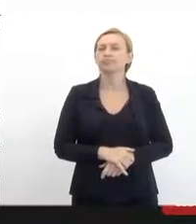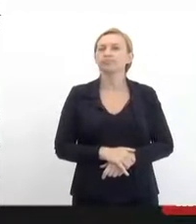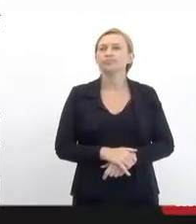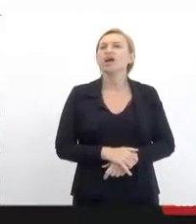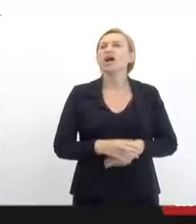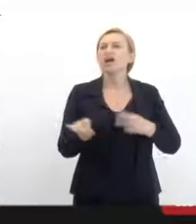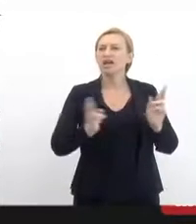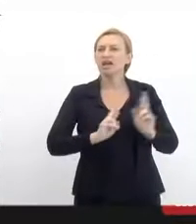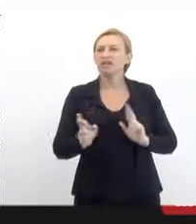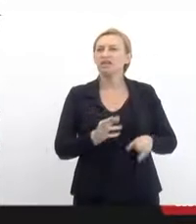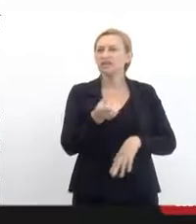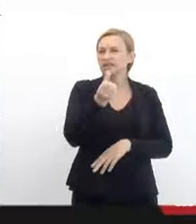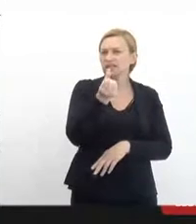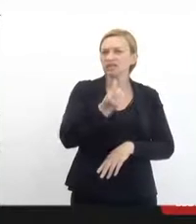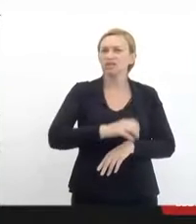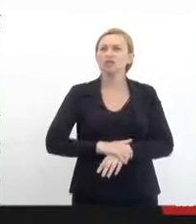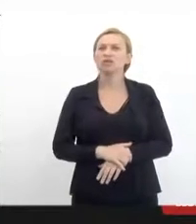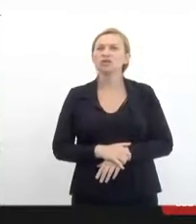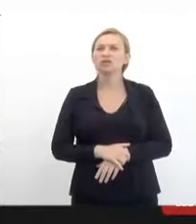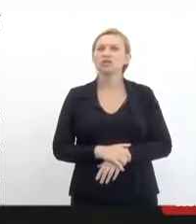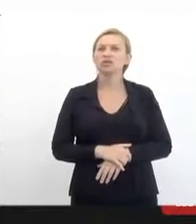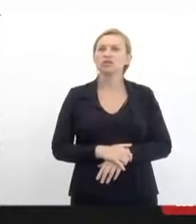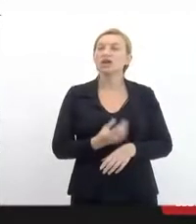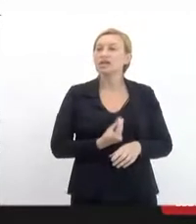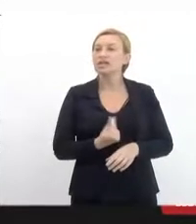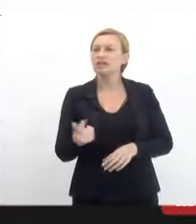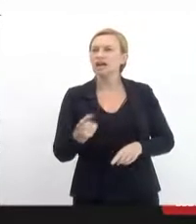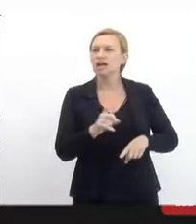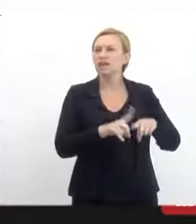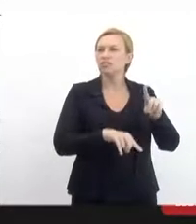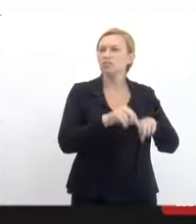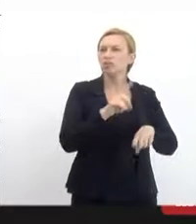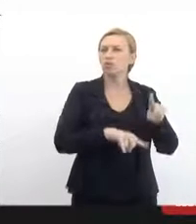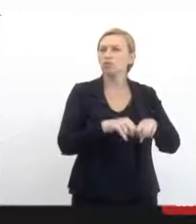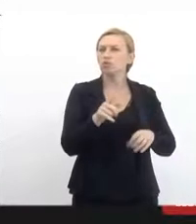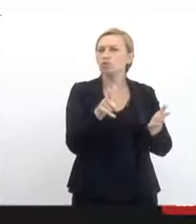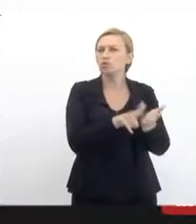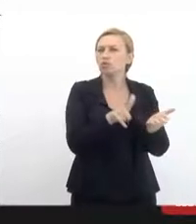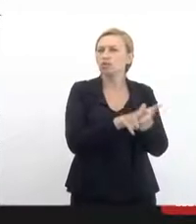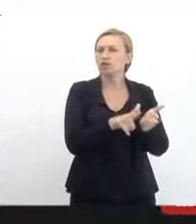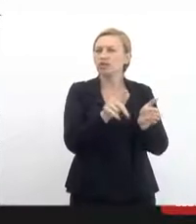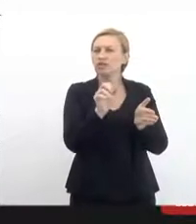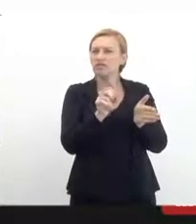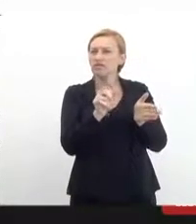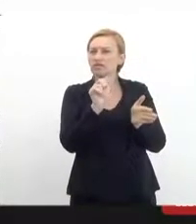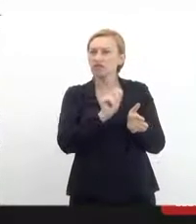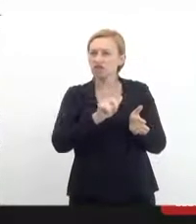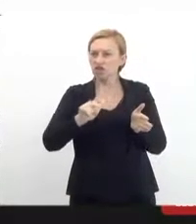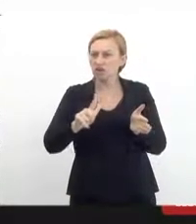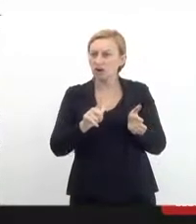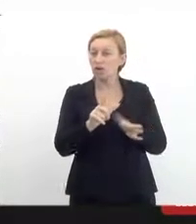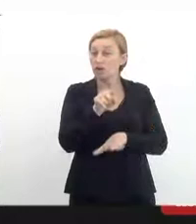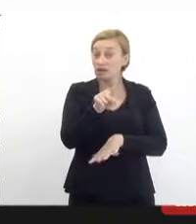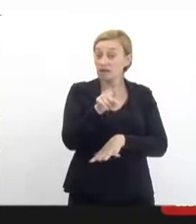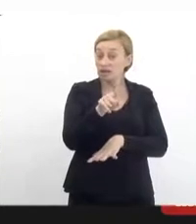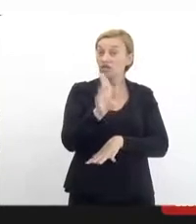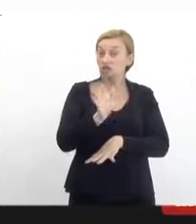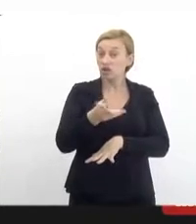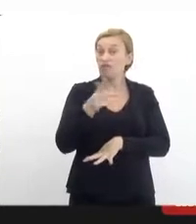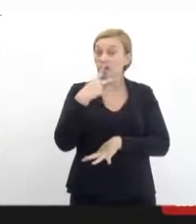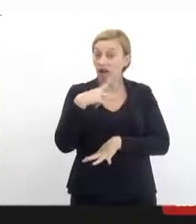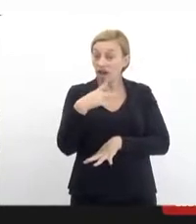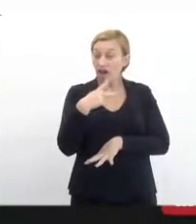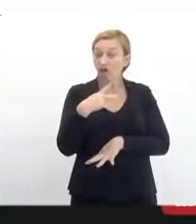Em relação à tese 6, promover saída de mercadoria com nota fiscal inidônea. Tá? Esse, como eu disse,